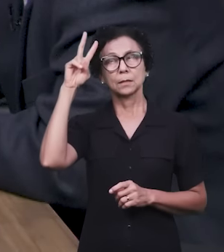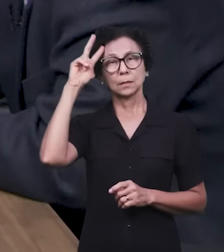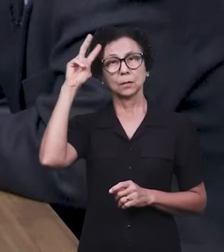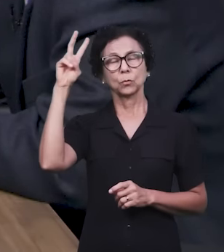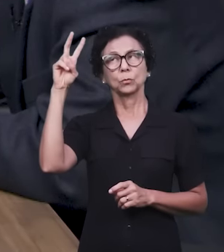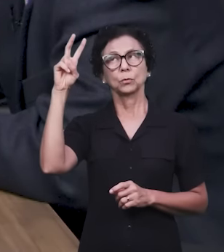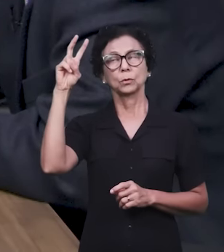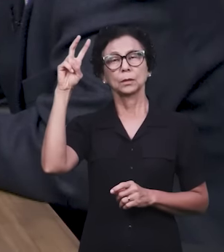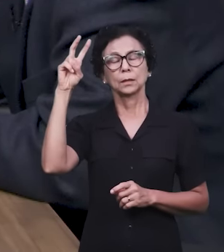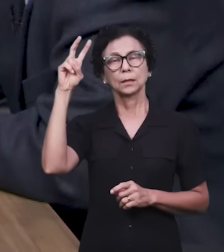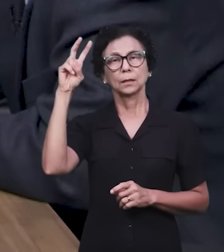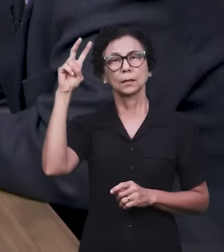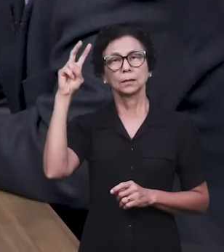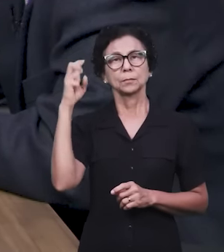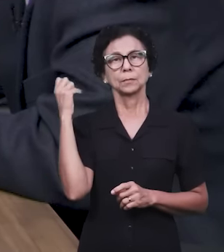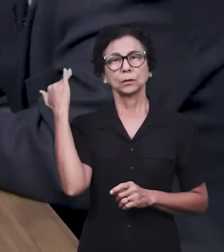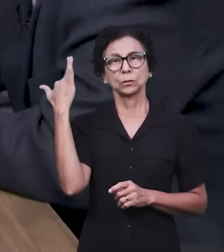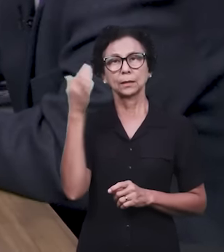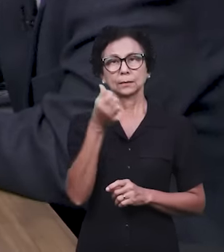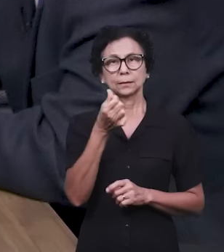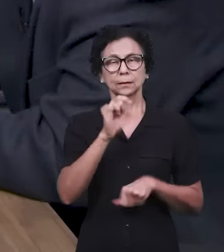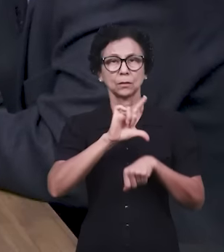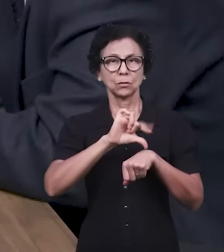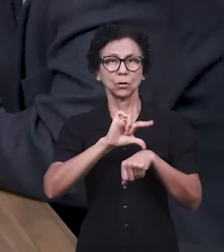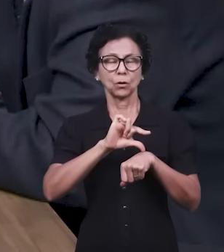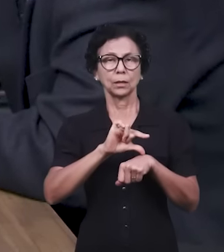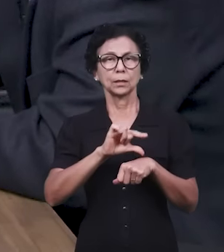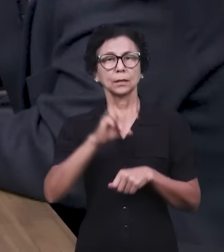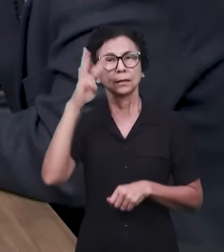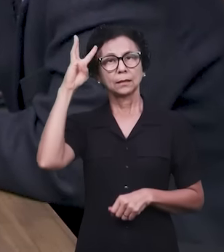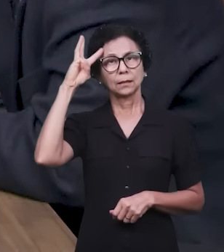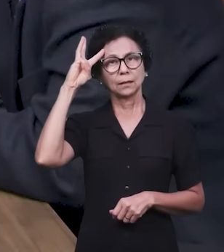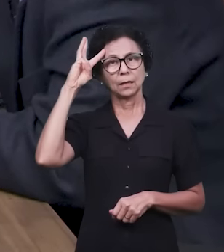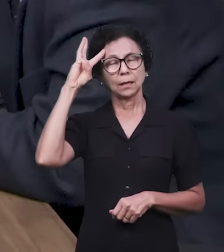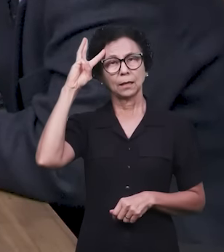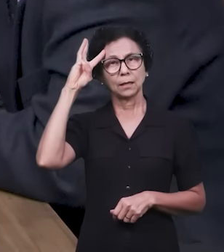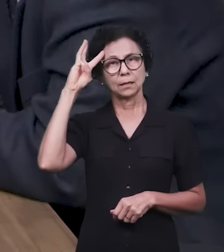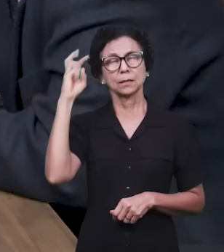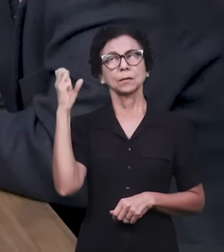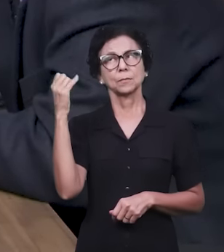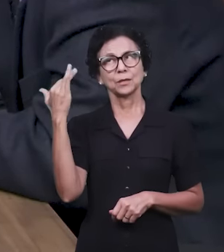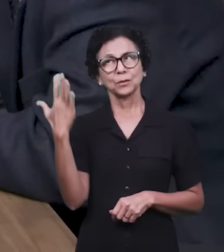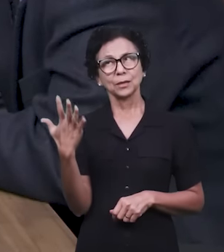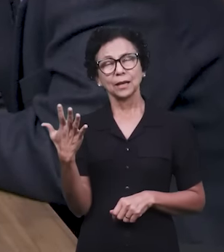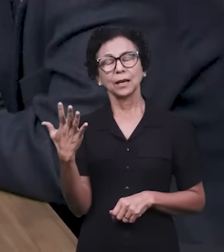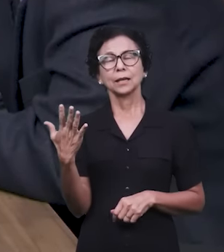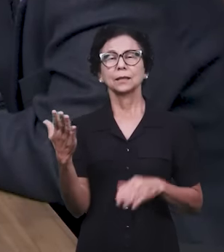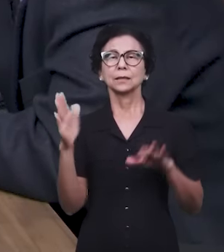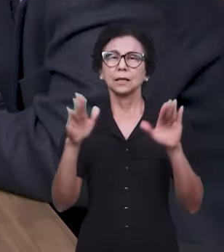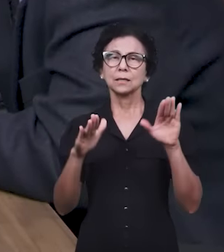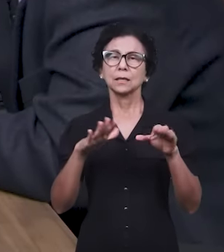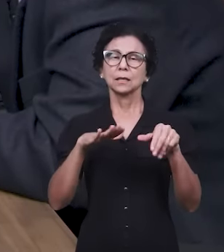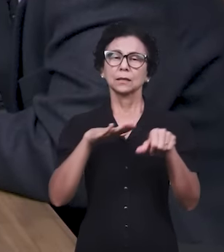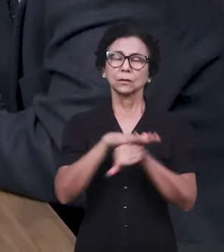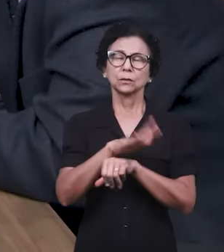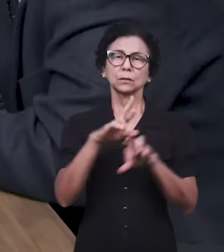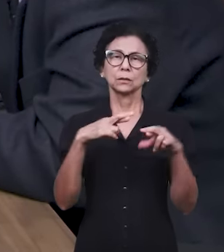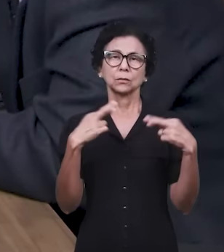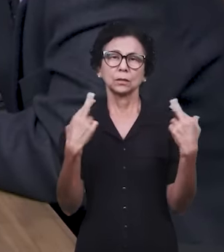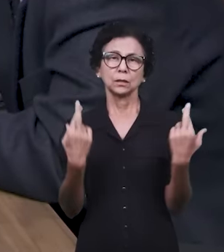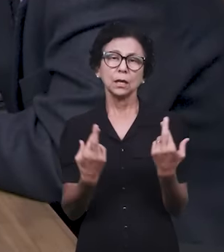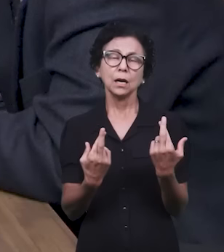tem madrugada, 6 horas da manhã, e terça-feira temos culto 6 horas da manhã, temos às vezes à noite reuniões para o trabalho da